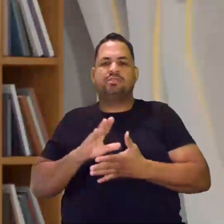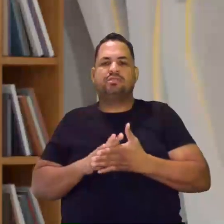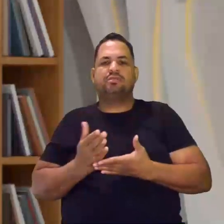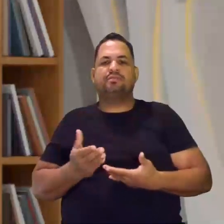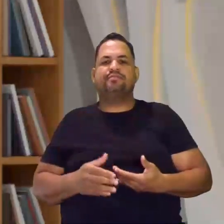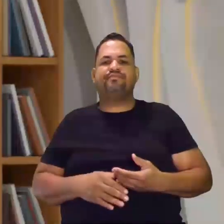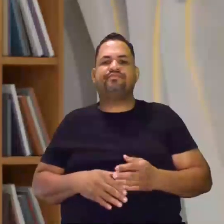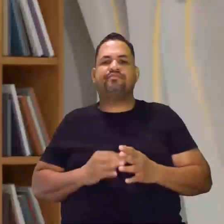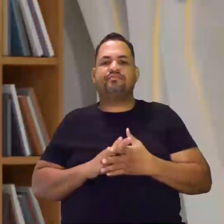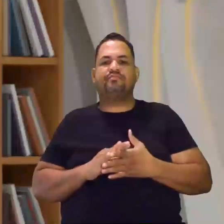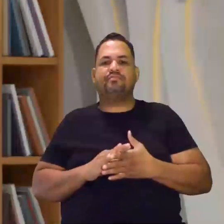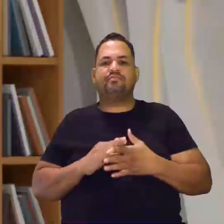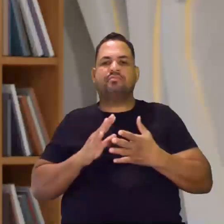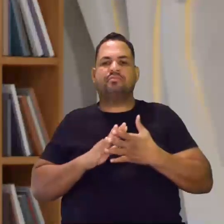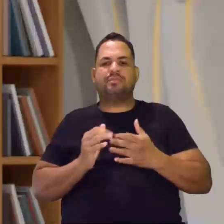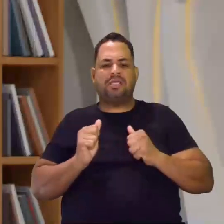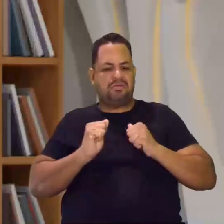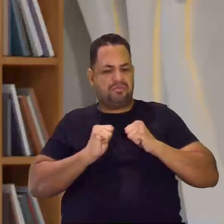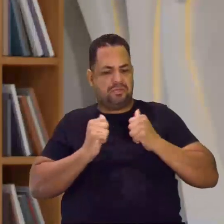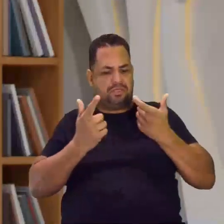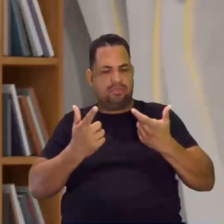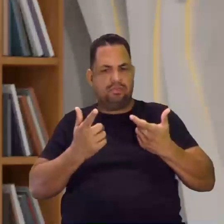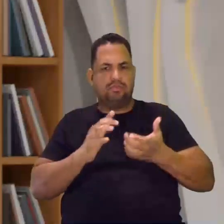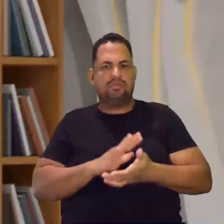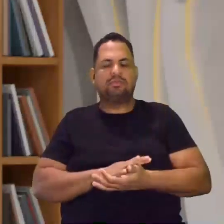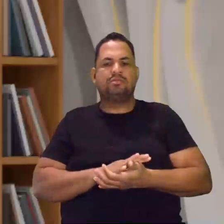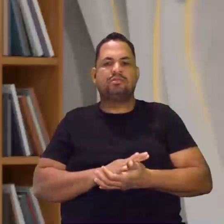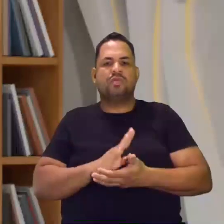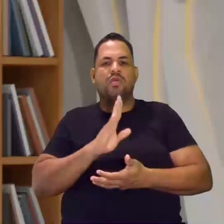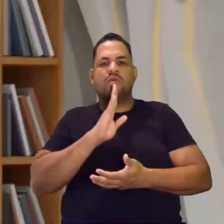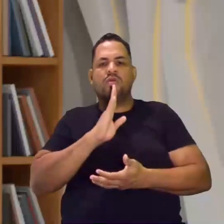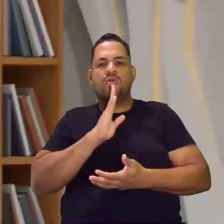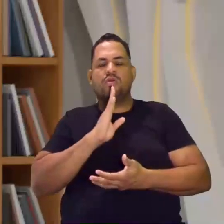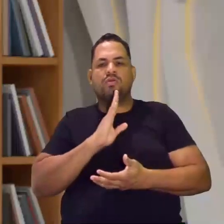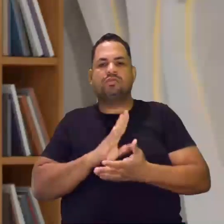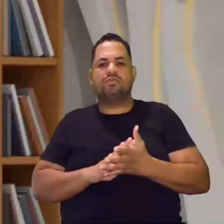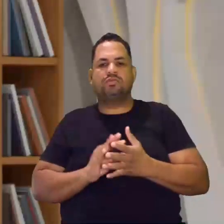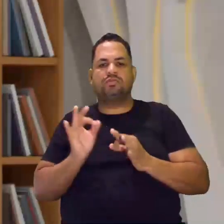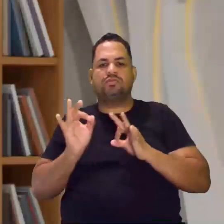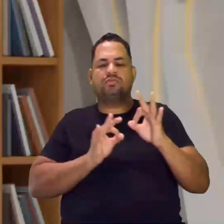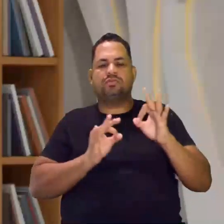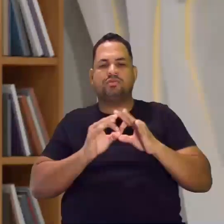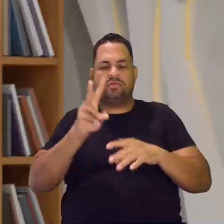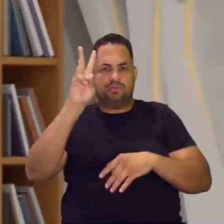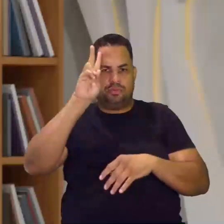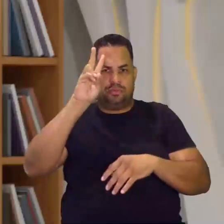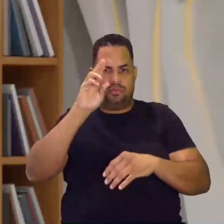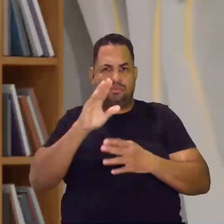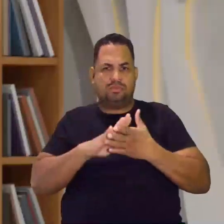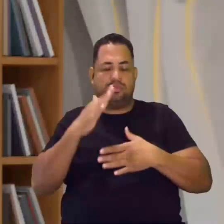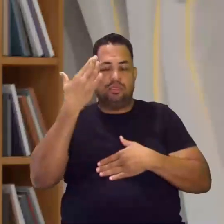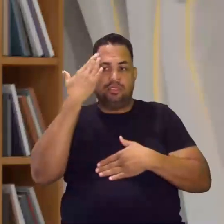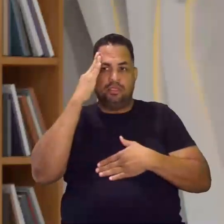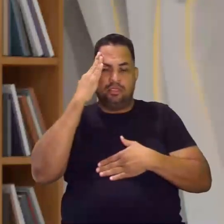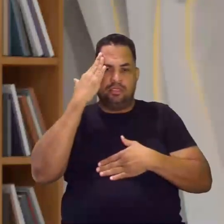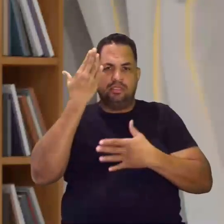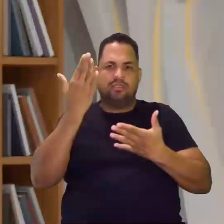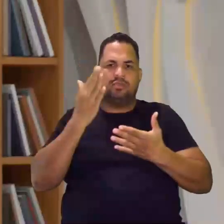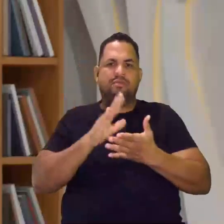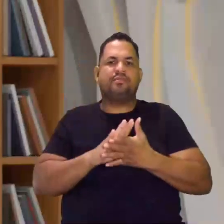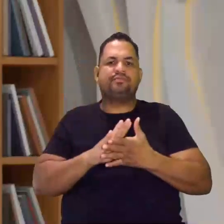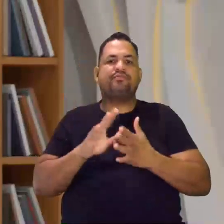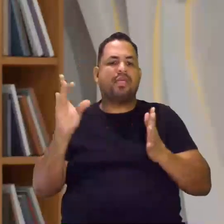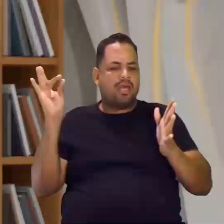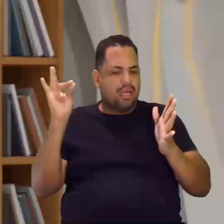né? Reconhecer essas lutas, reconhecer essas construções históricas e entender que